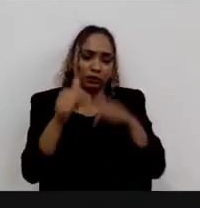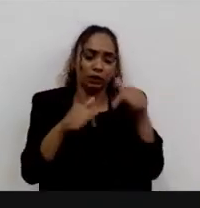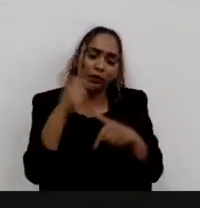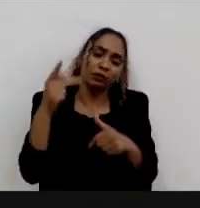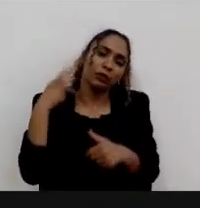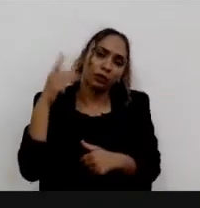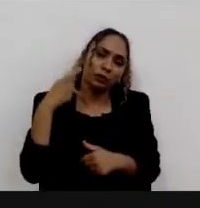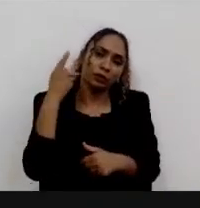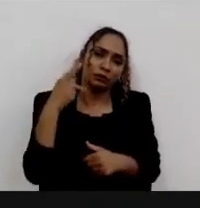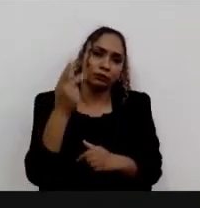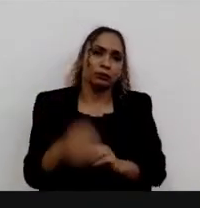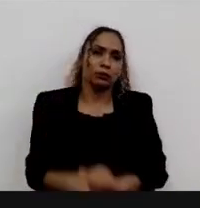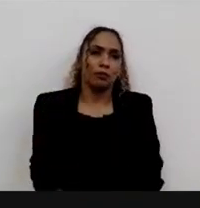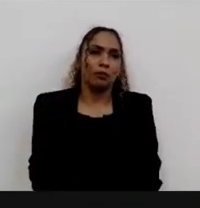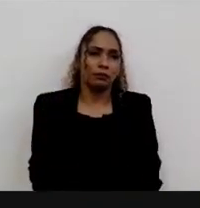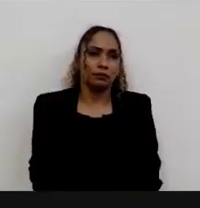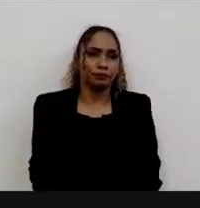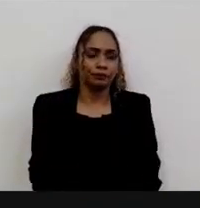parlamentares.